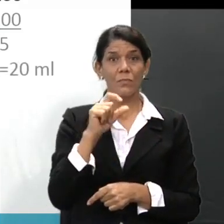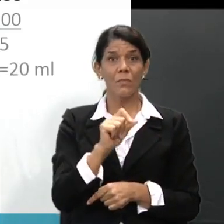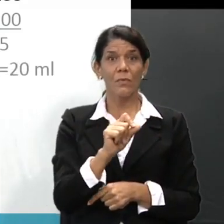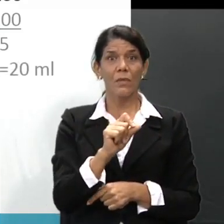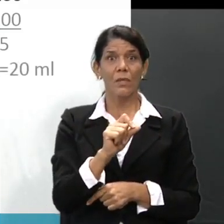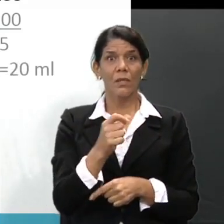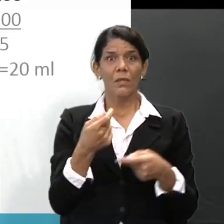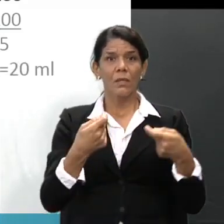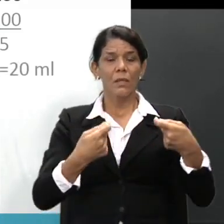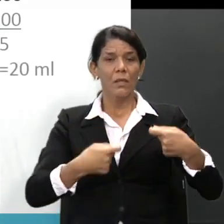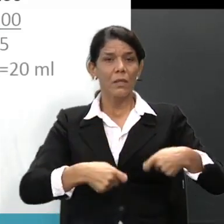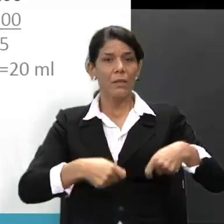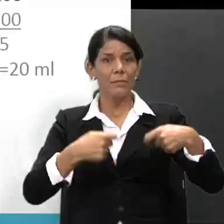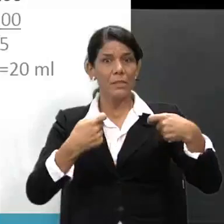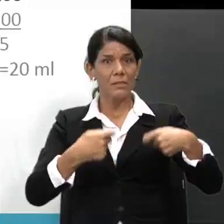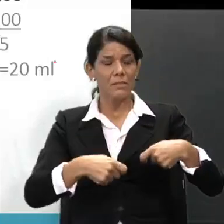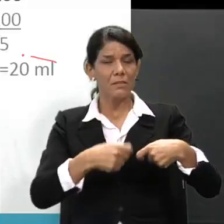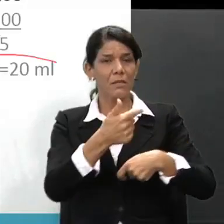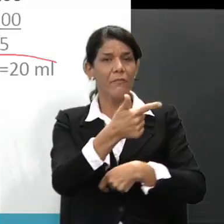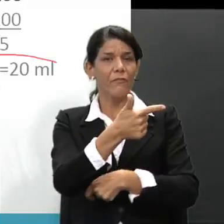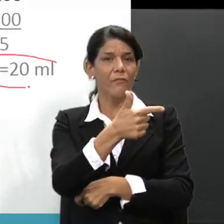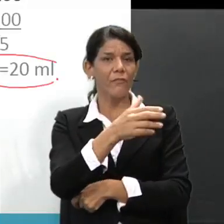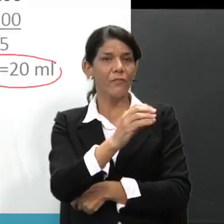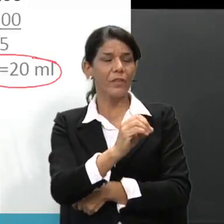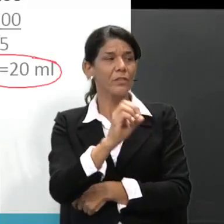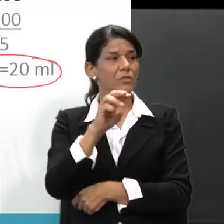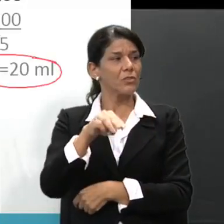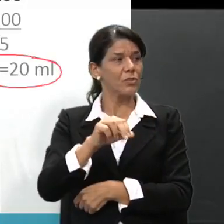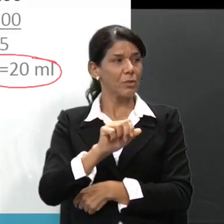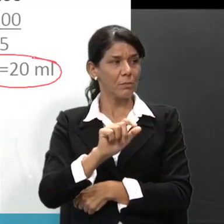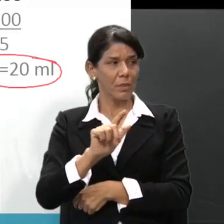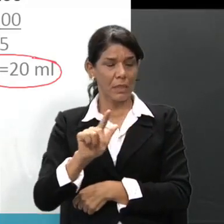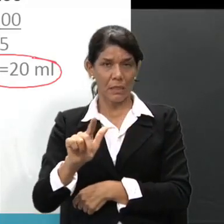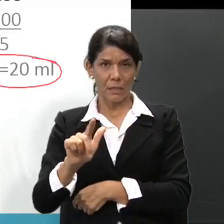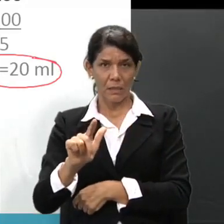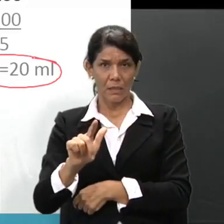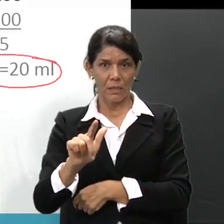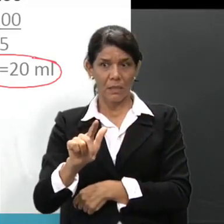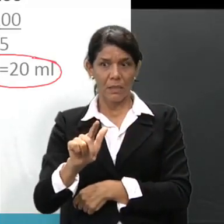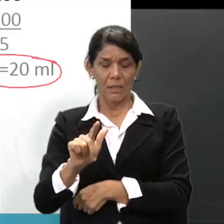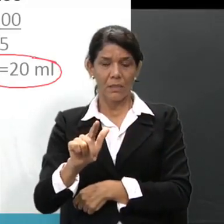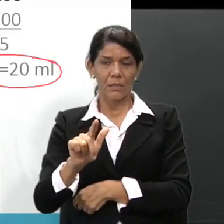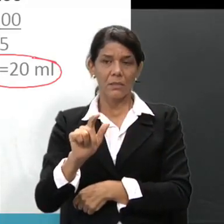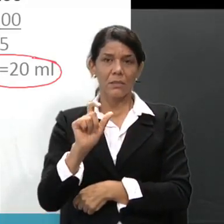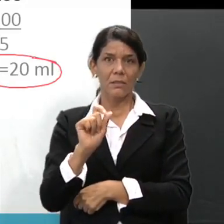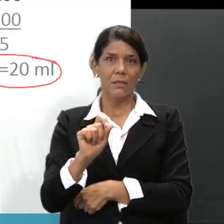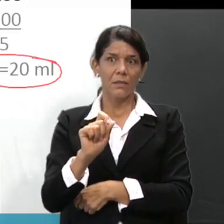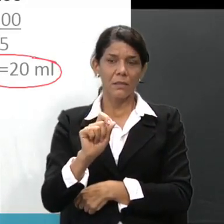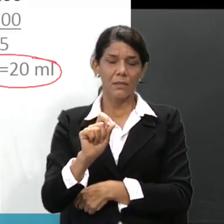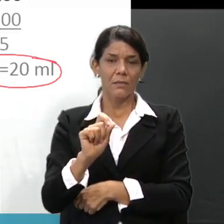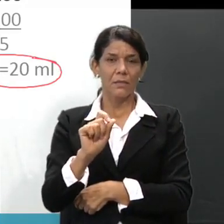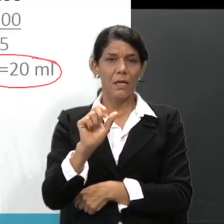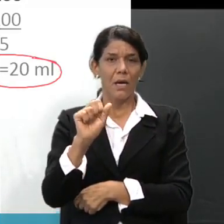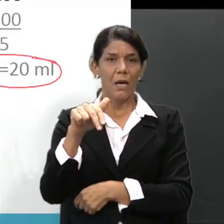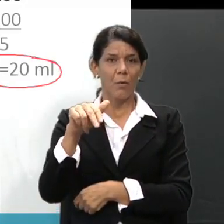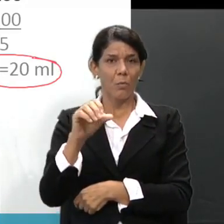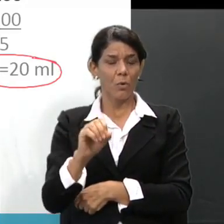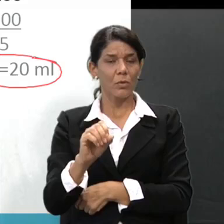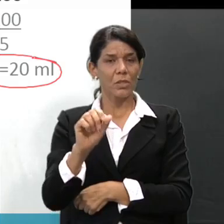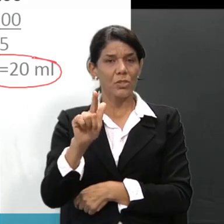que serão necessários 20 ml provindos das ampolas